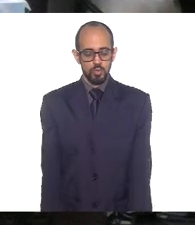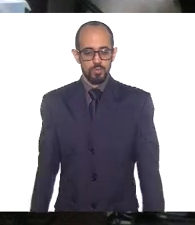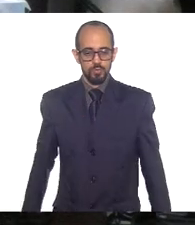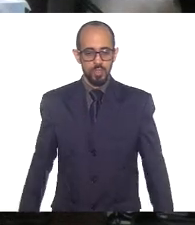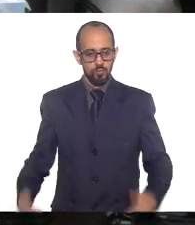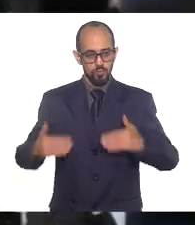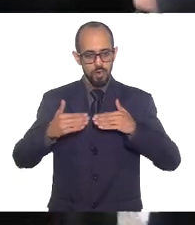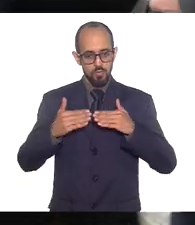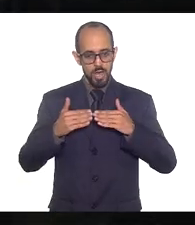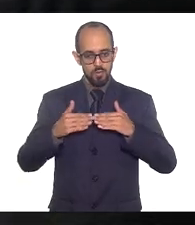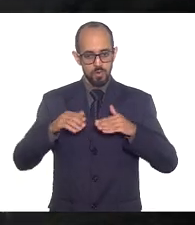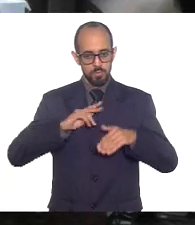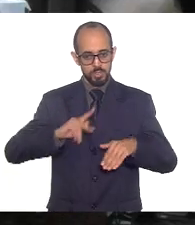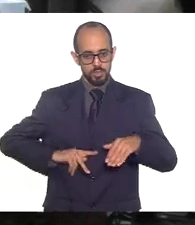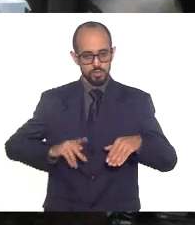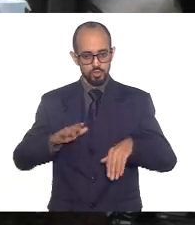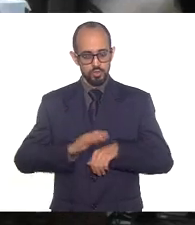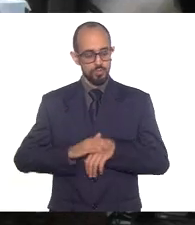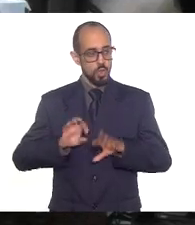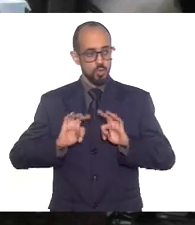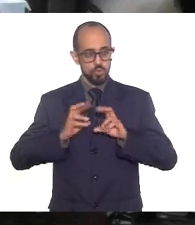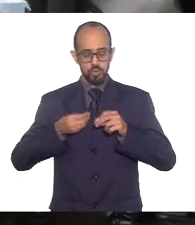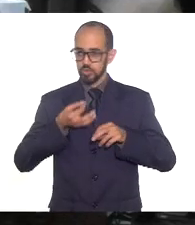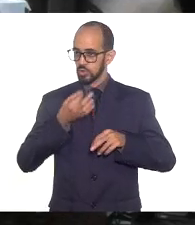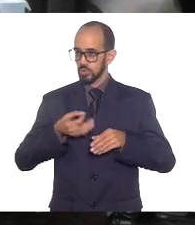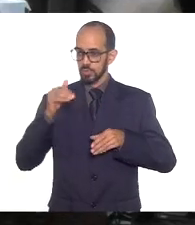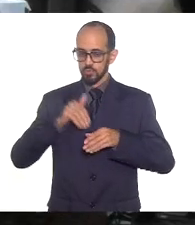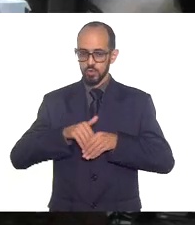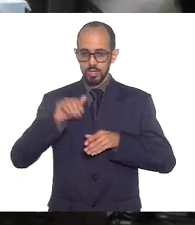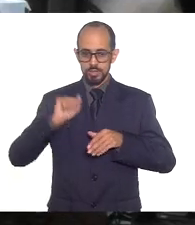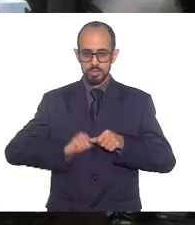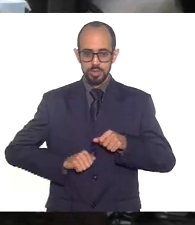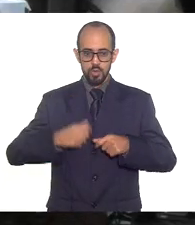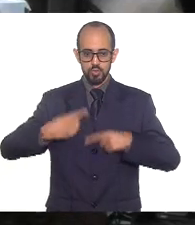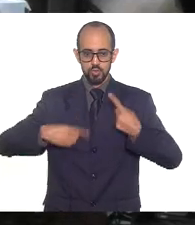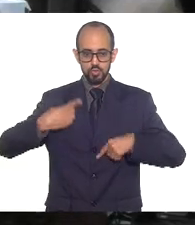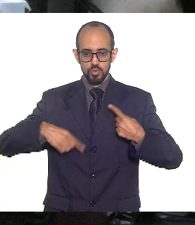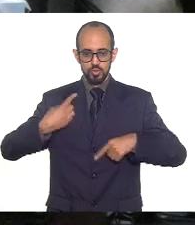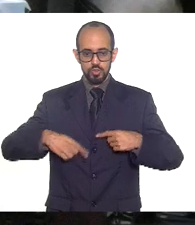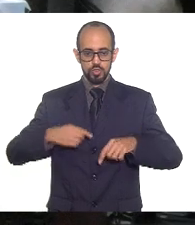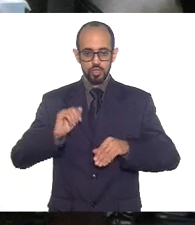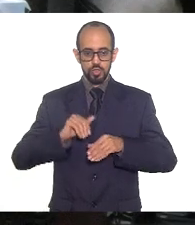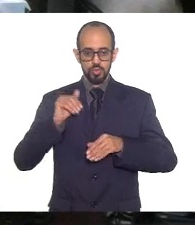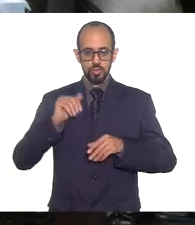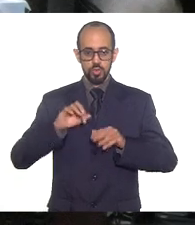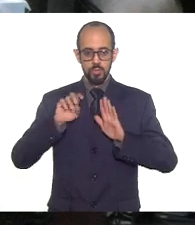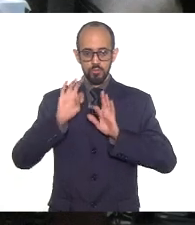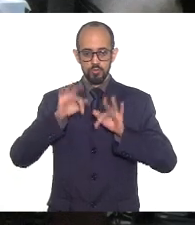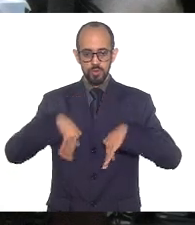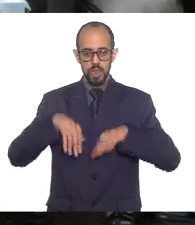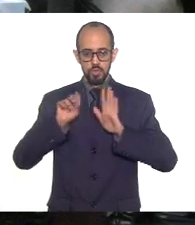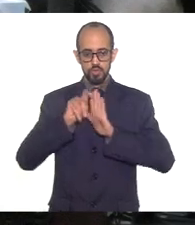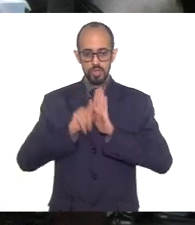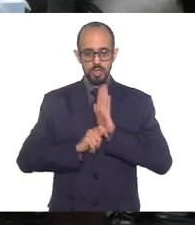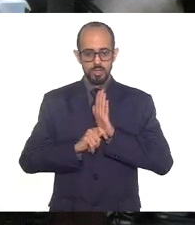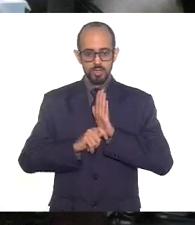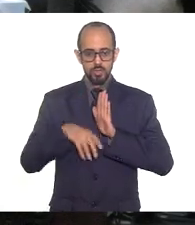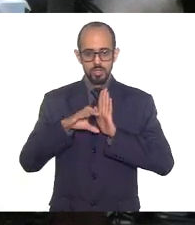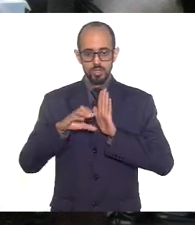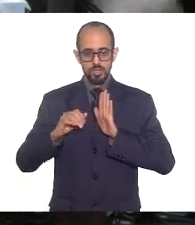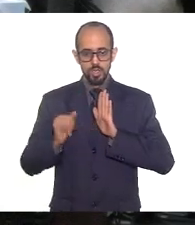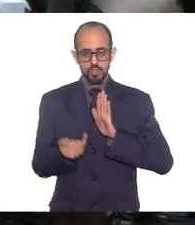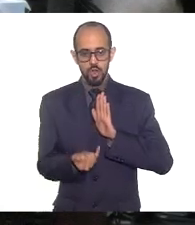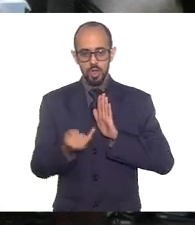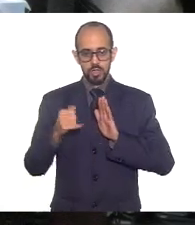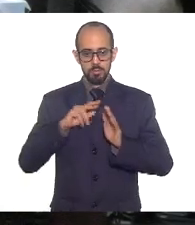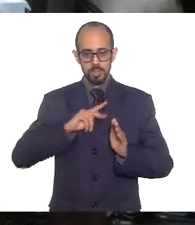sabonete se pareceres emitidos em votação substantivo com forma final de redação a condição de quais são os dias que